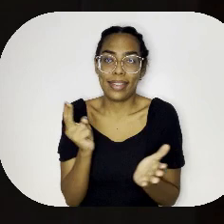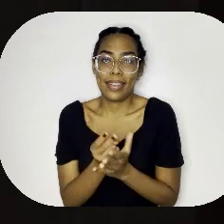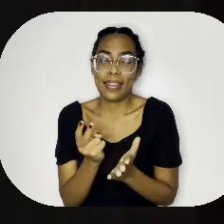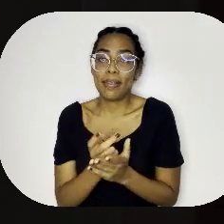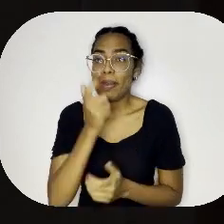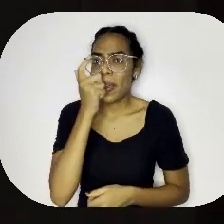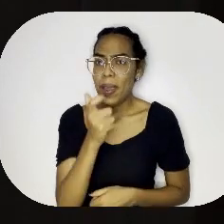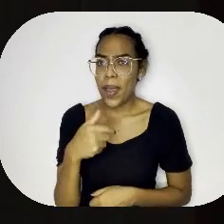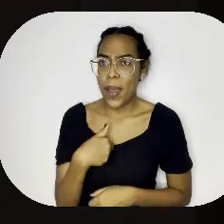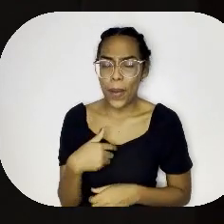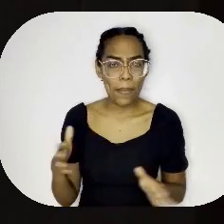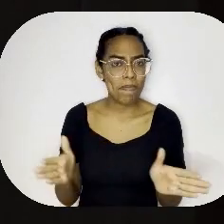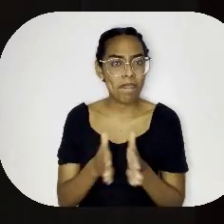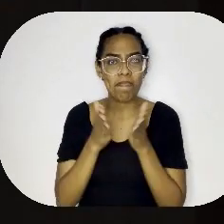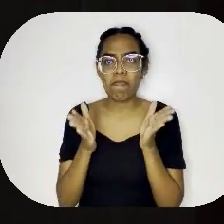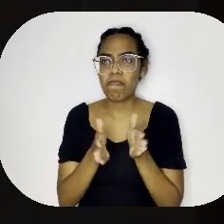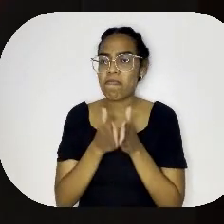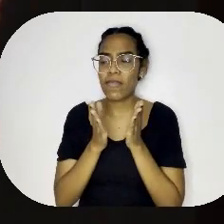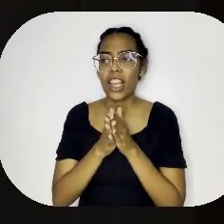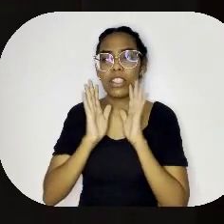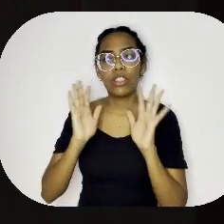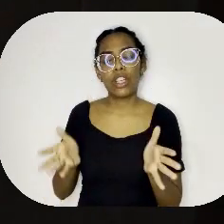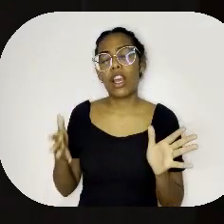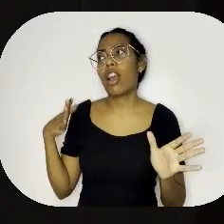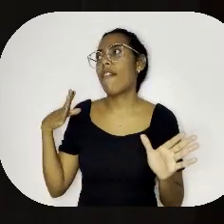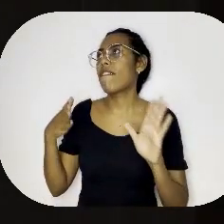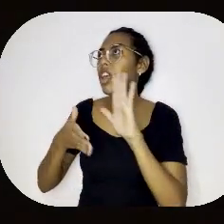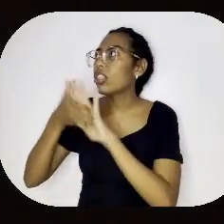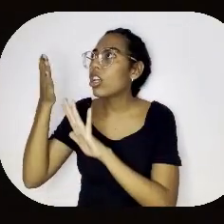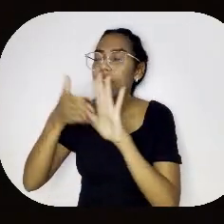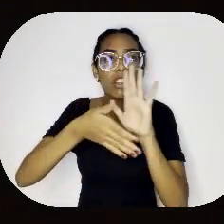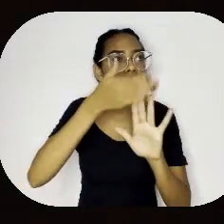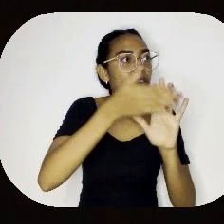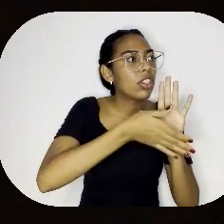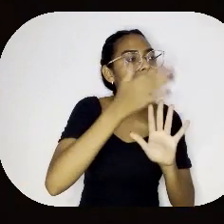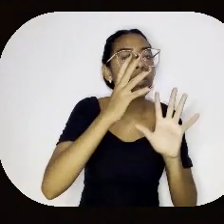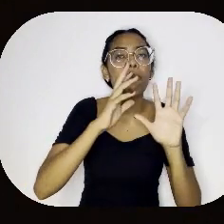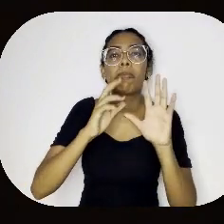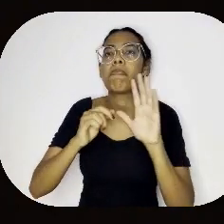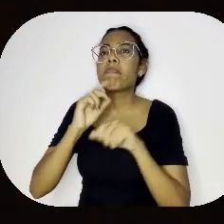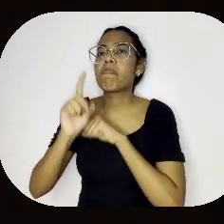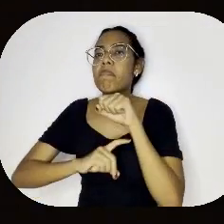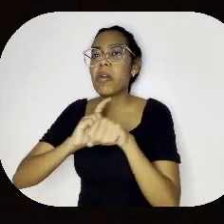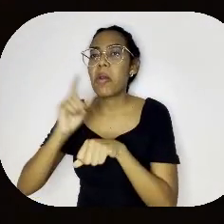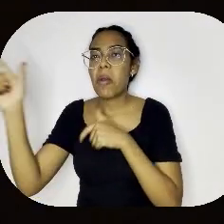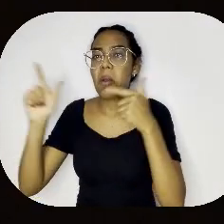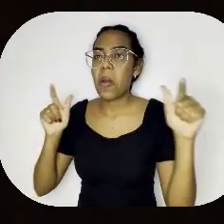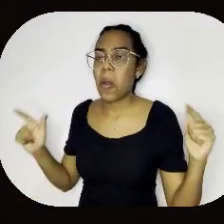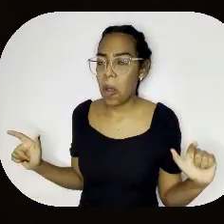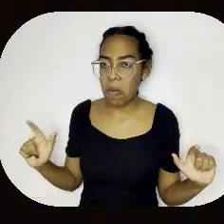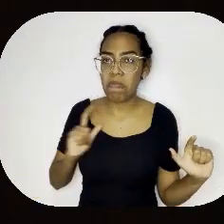verdade, sou muito pobre. Outrora viajei em países imaginários, fáceis de habitar.